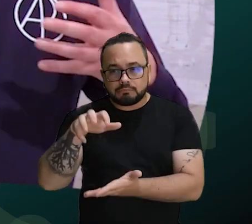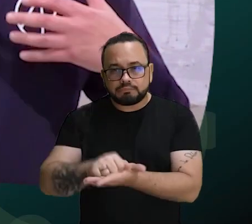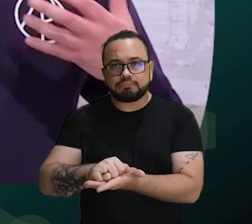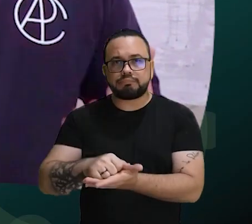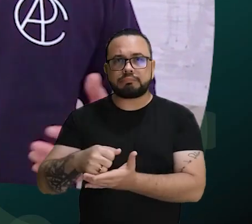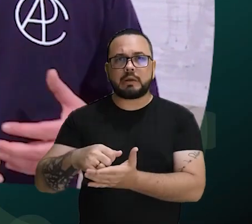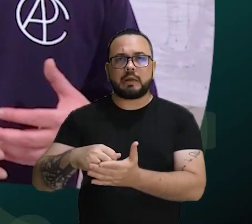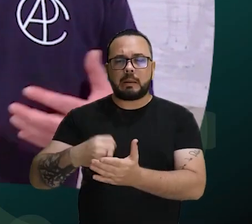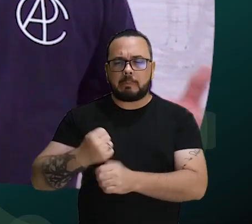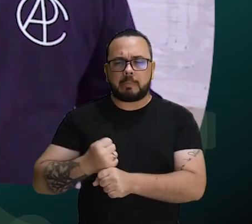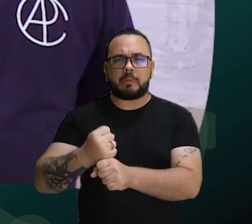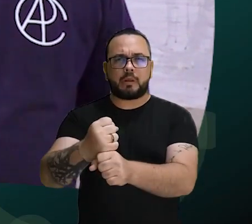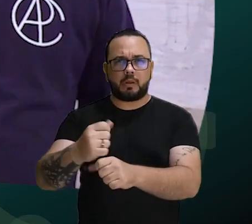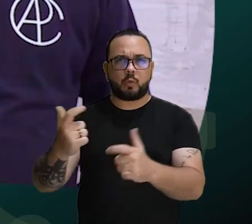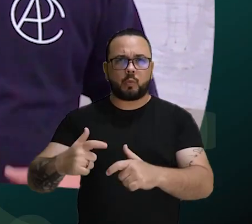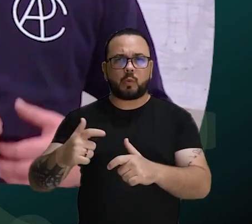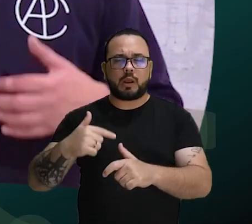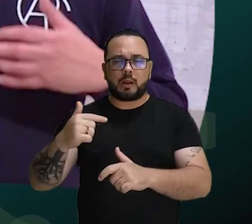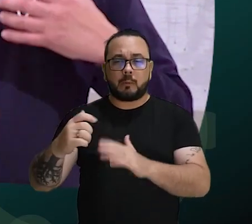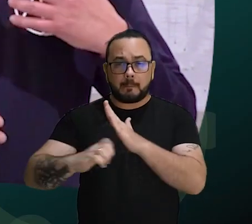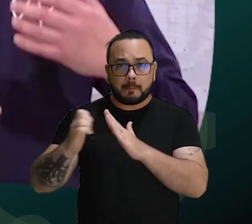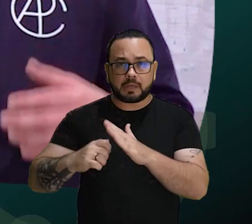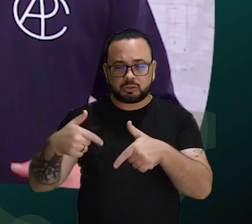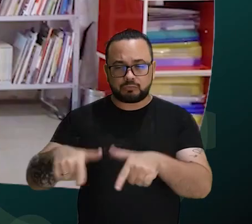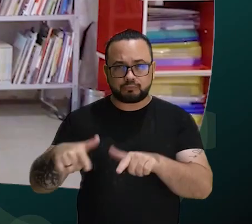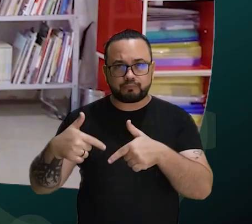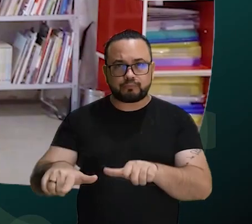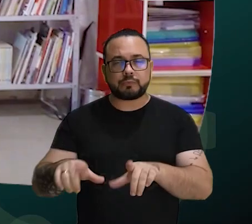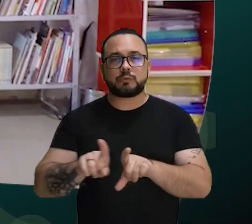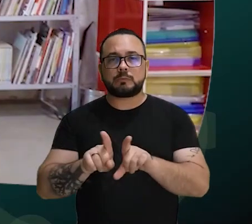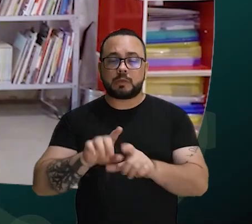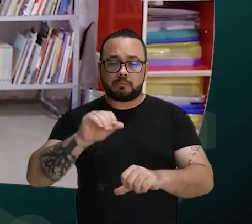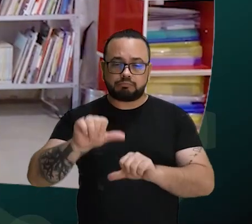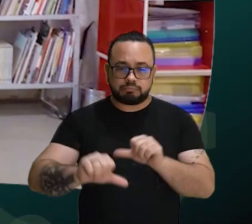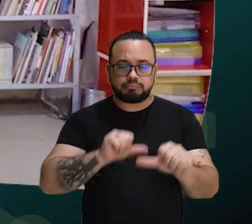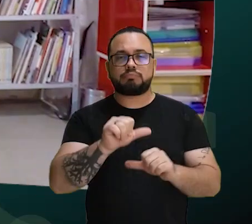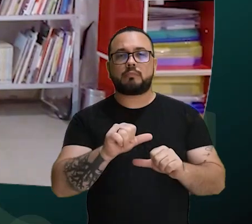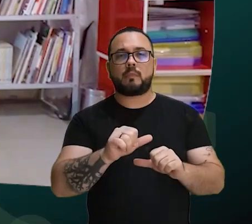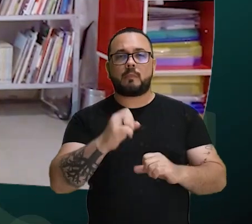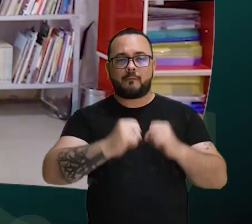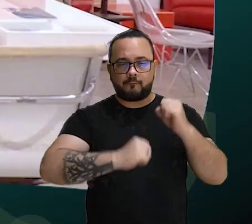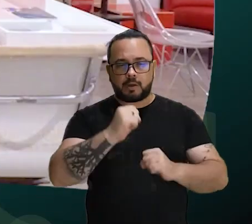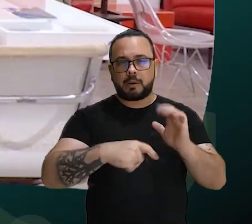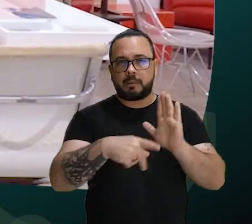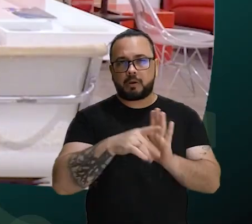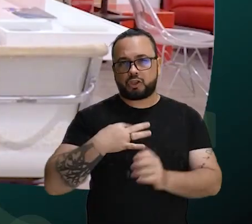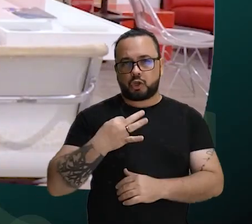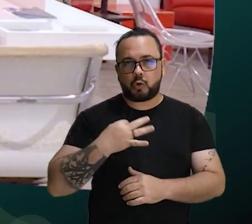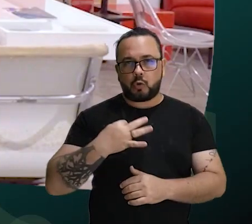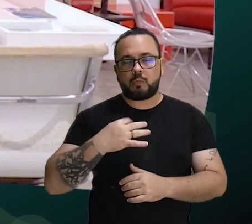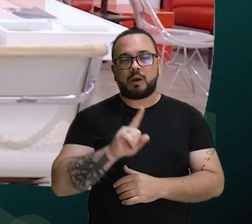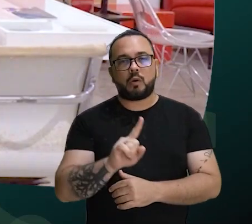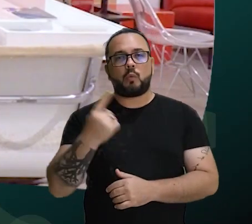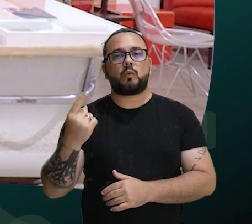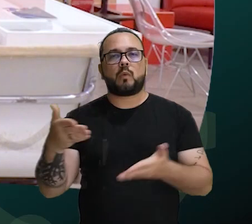ocupado durante décadas por uma gráfica. Depois dessa gráfica entrou uma fábrica têxtil e foi o último inquilino